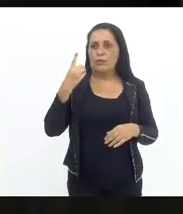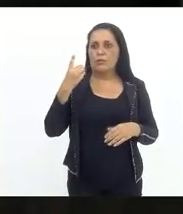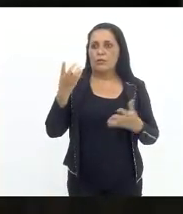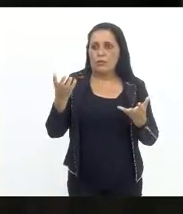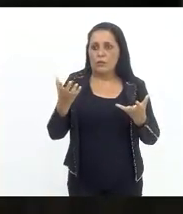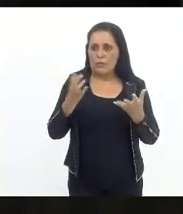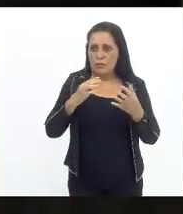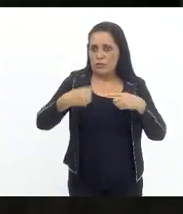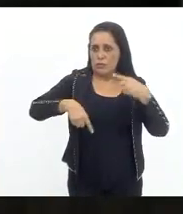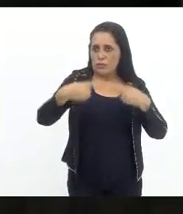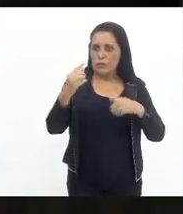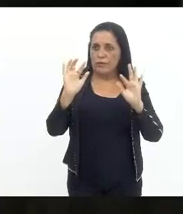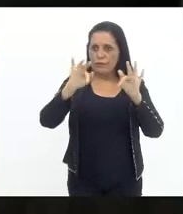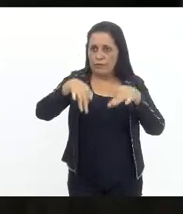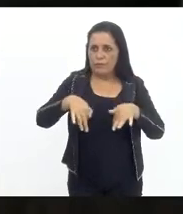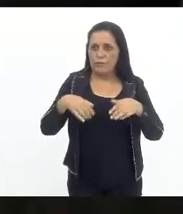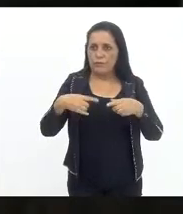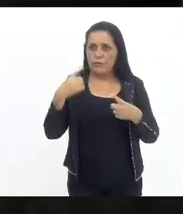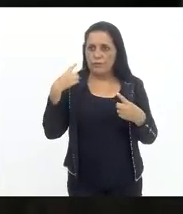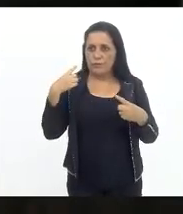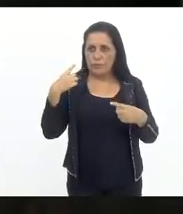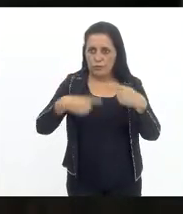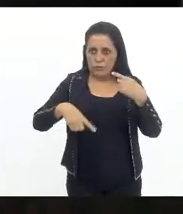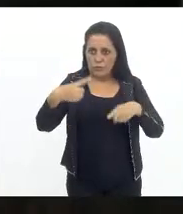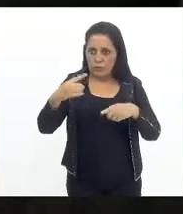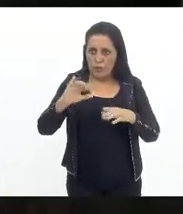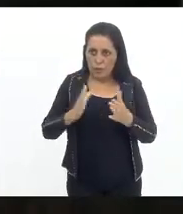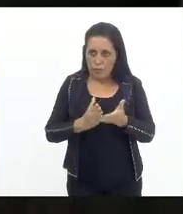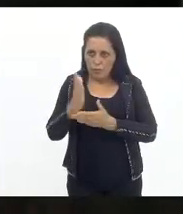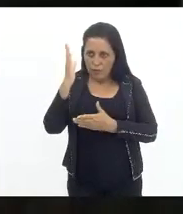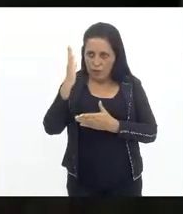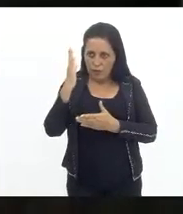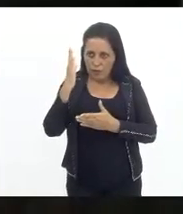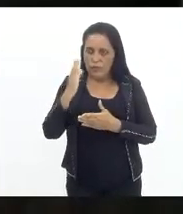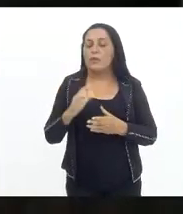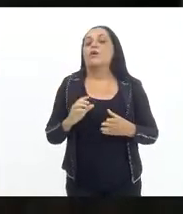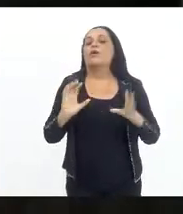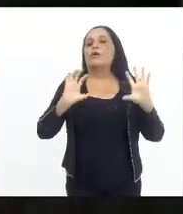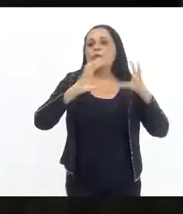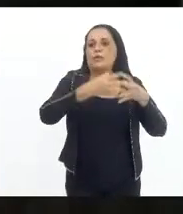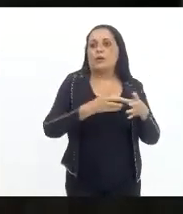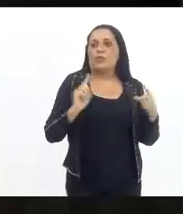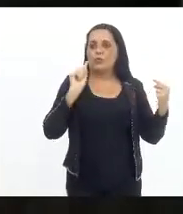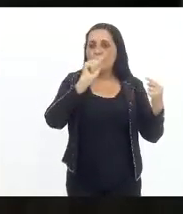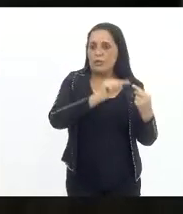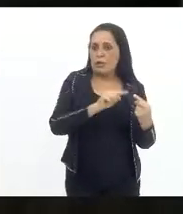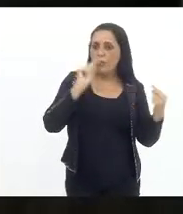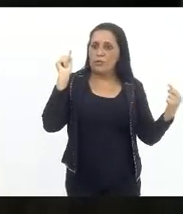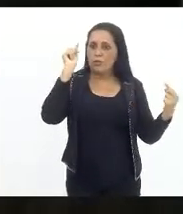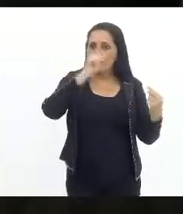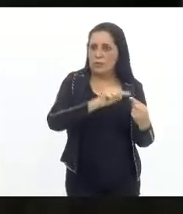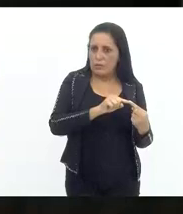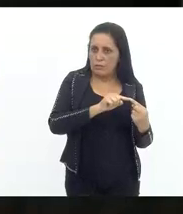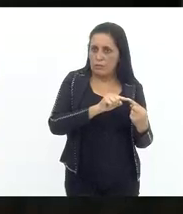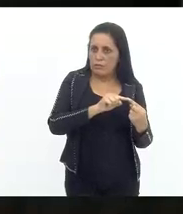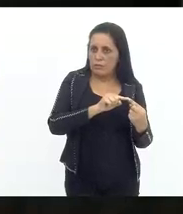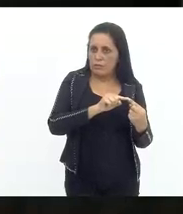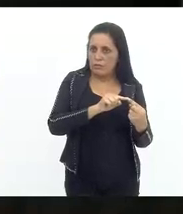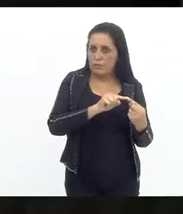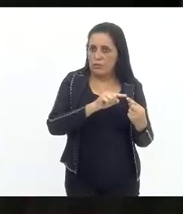discussão. Em votação, senhores que aprovam a discussão, aprovado o parecer da Comissão de Indicação, tanto a indicação